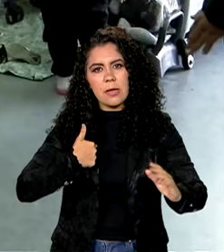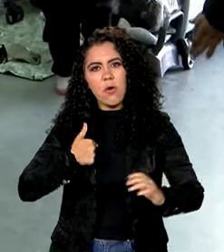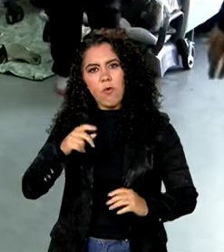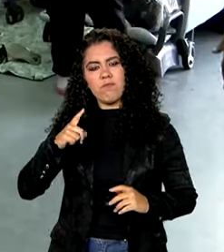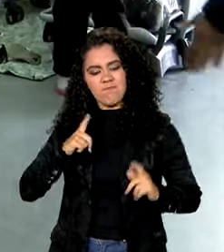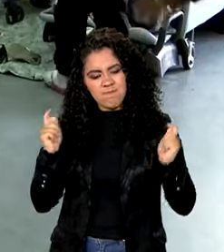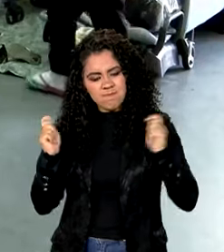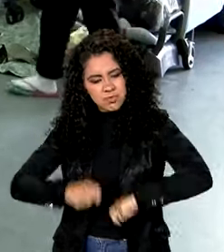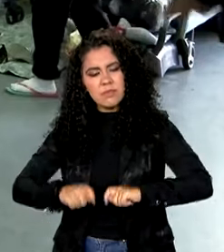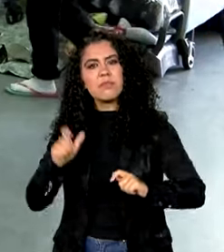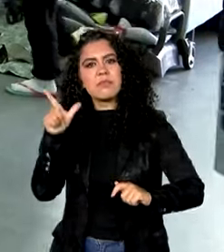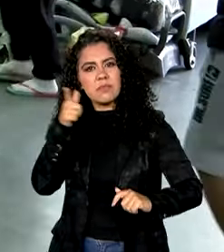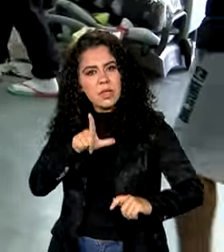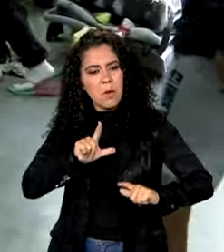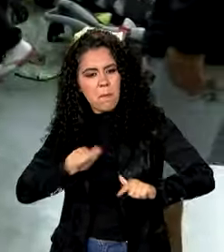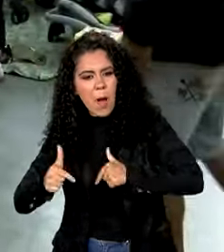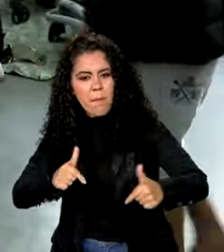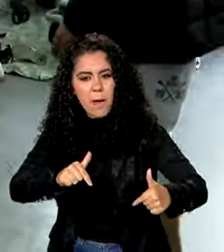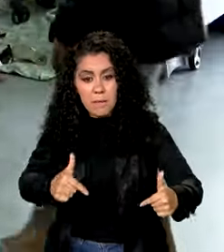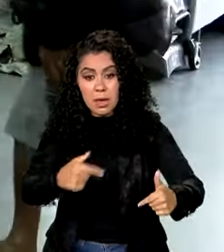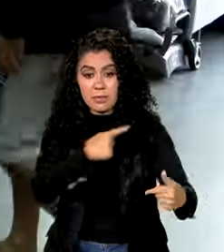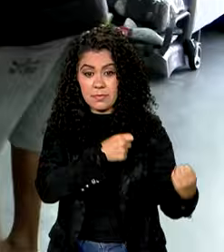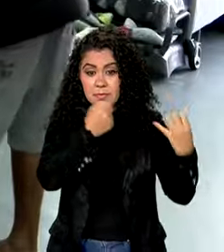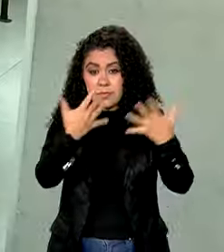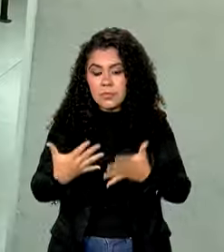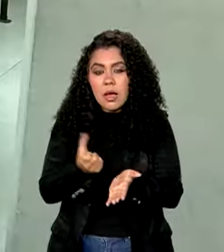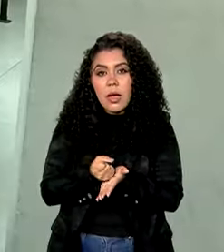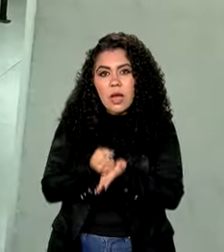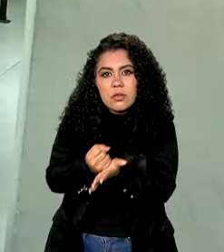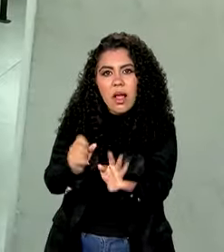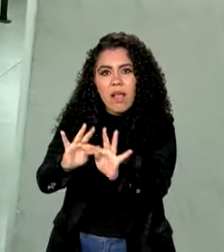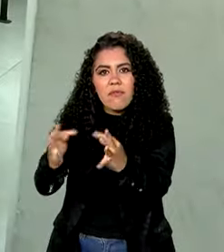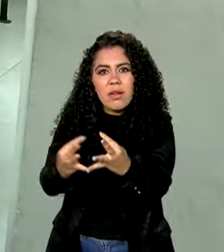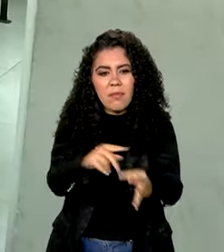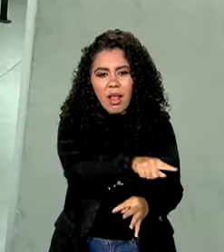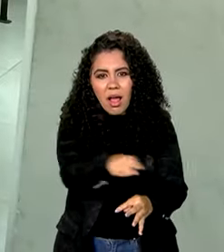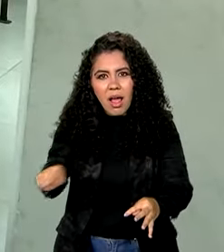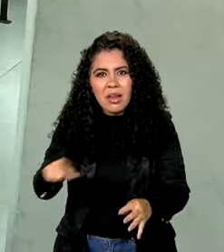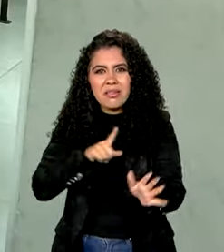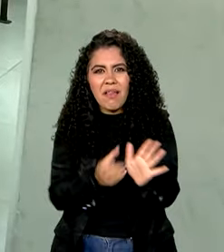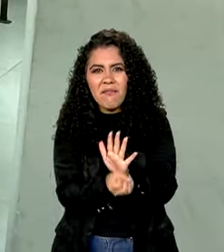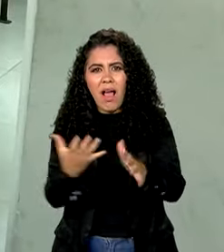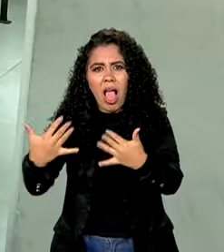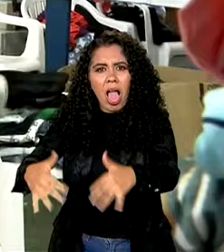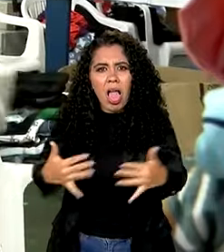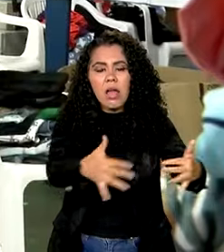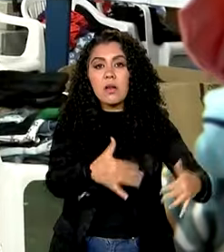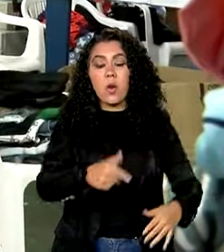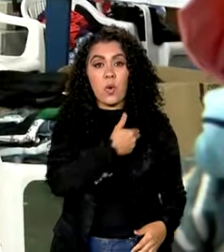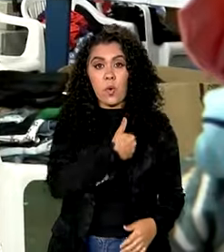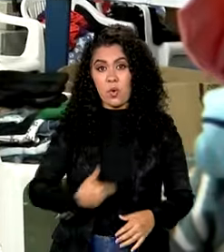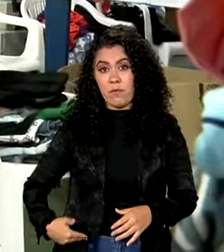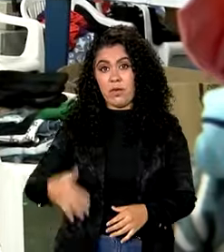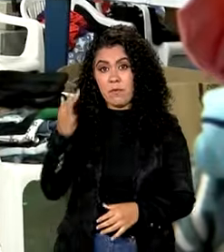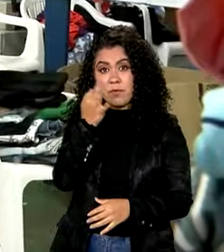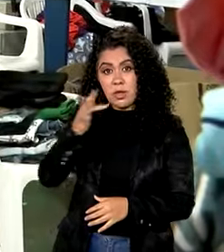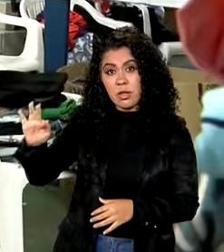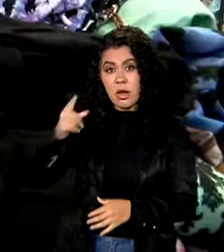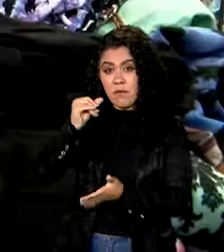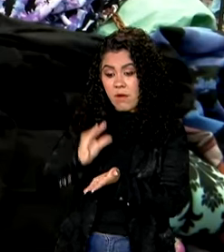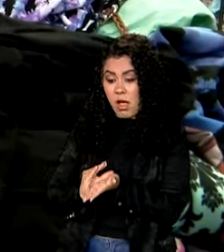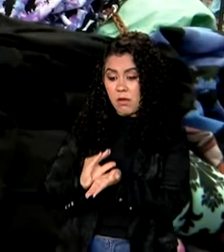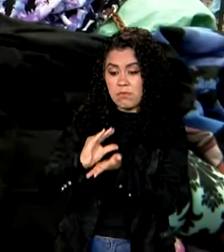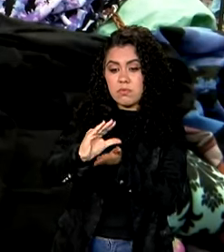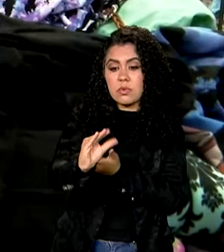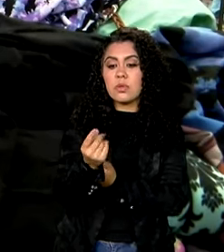volta. Para ajudar famílias desabrigadas como a da Lília e a da Monique, o governo federal vai pagar um auxílio reconstrução